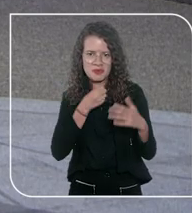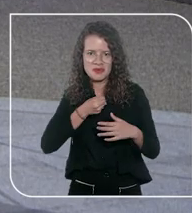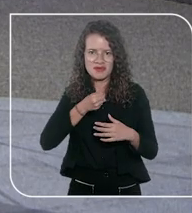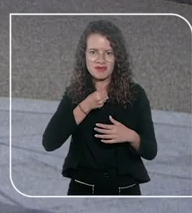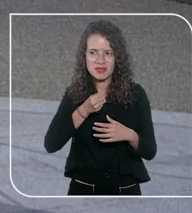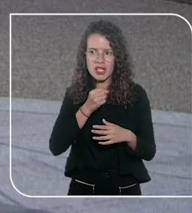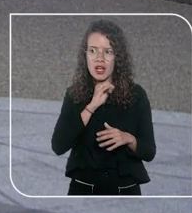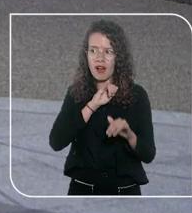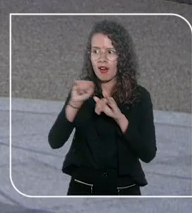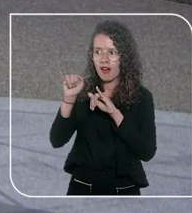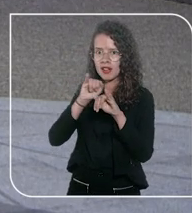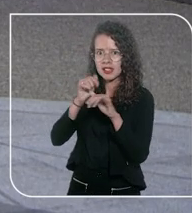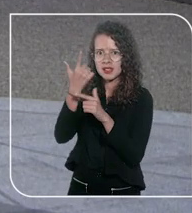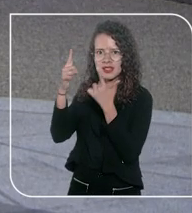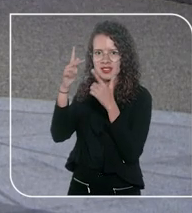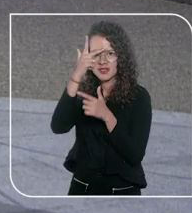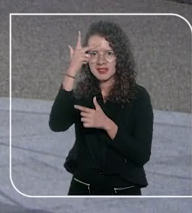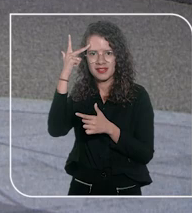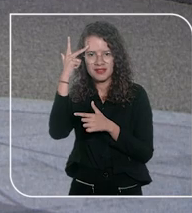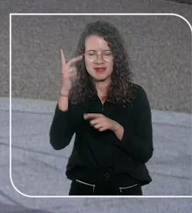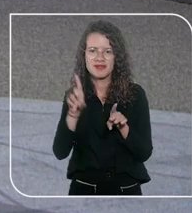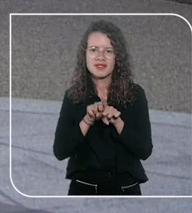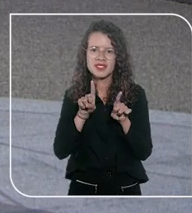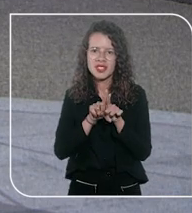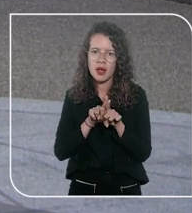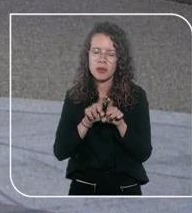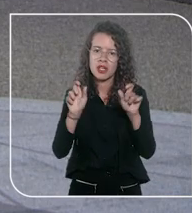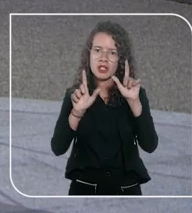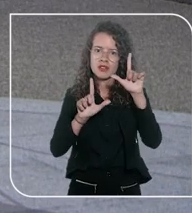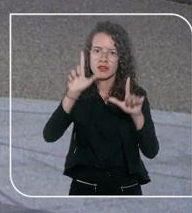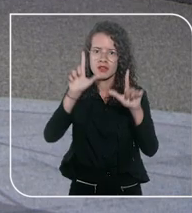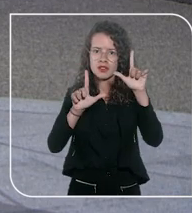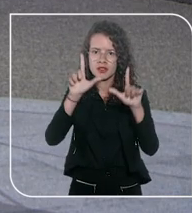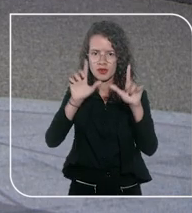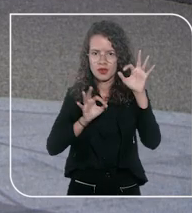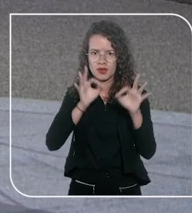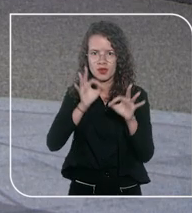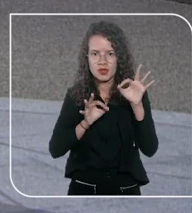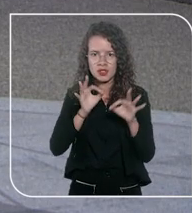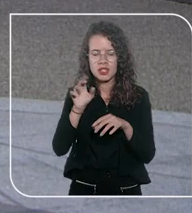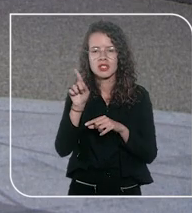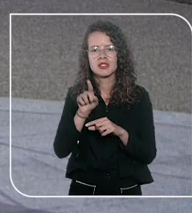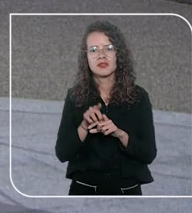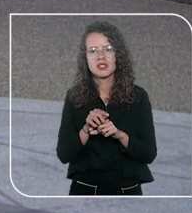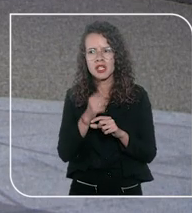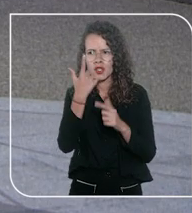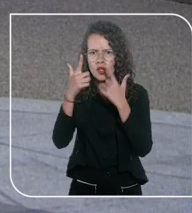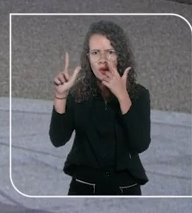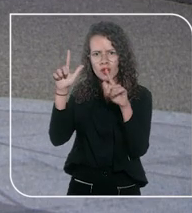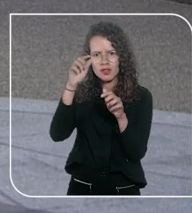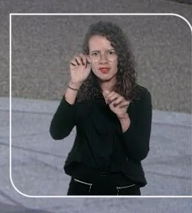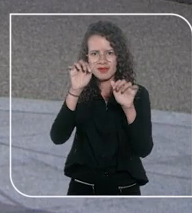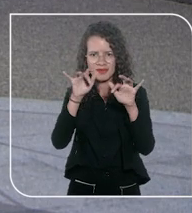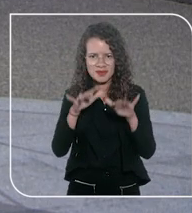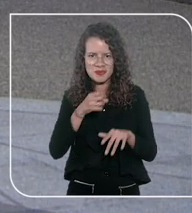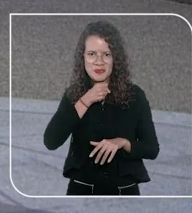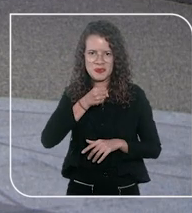outras pessoas. Vale ainda destacar que estamos na TV e na Rádio Justiça e nas principais plataformas de